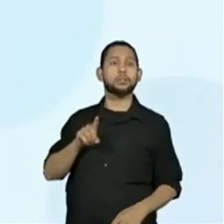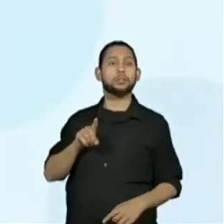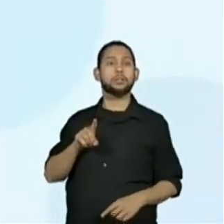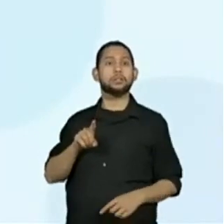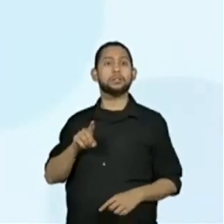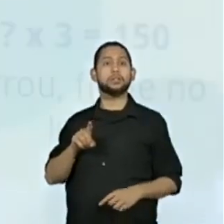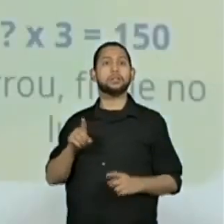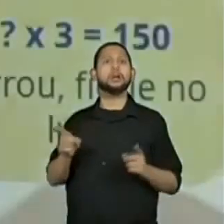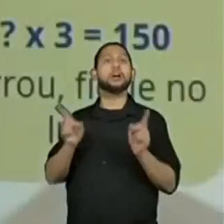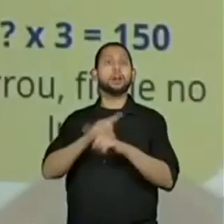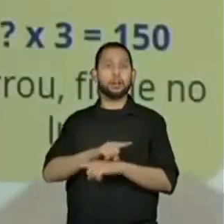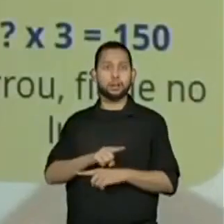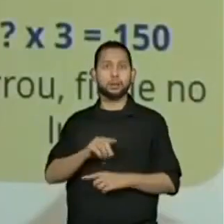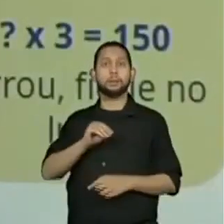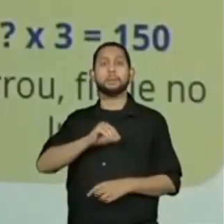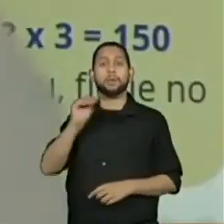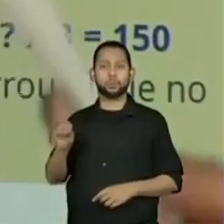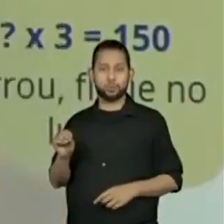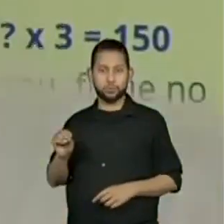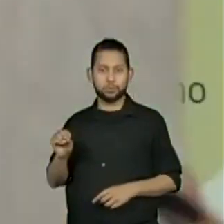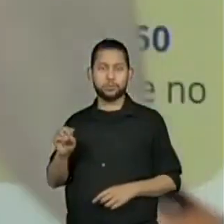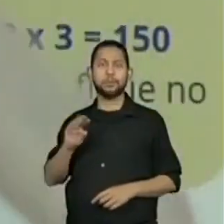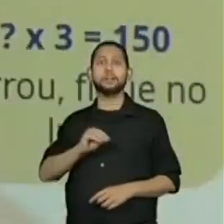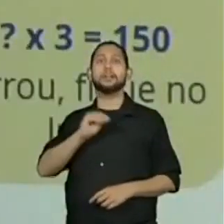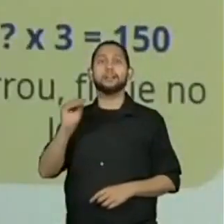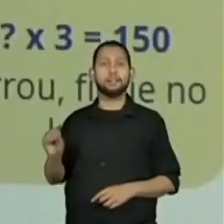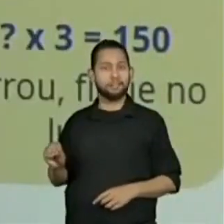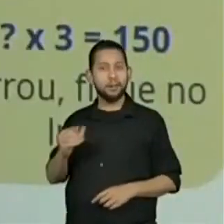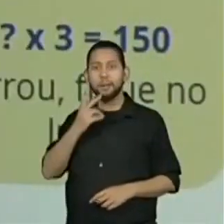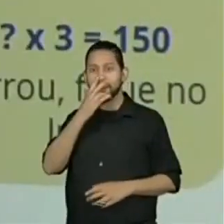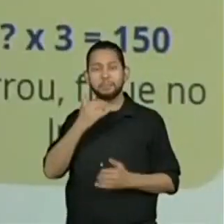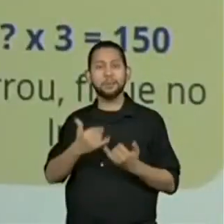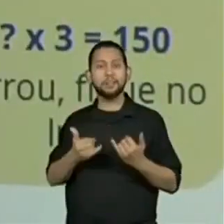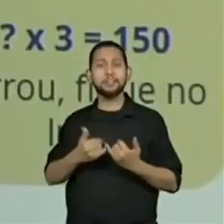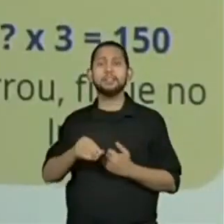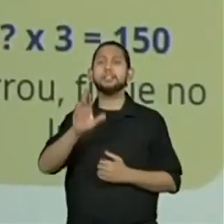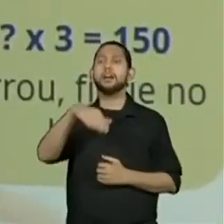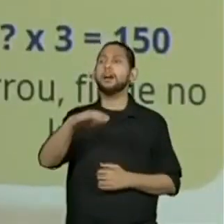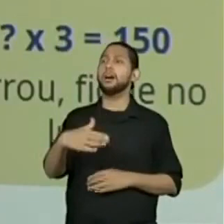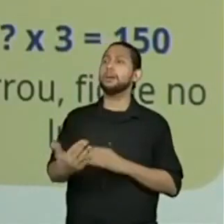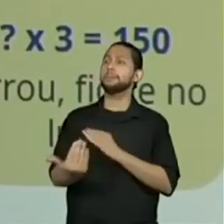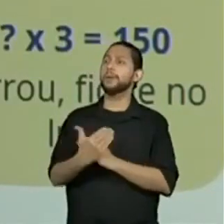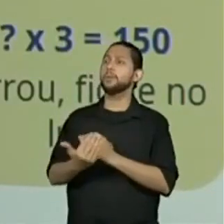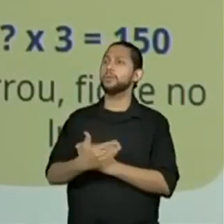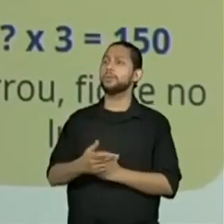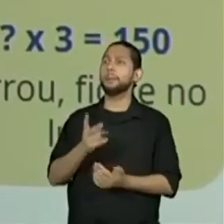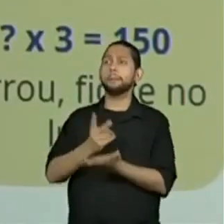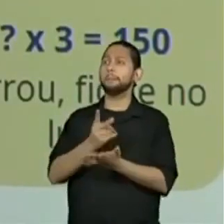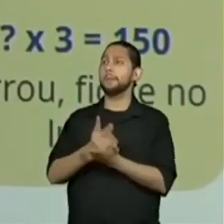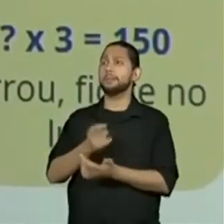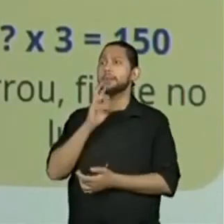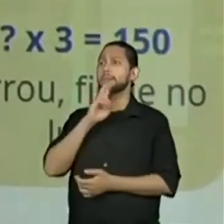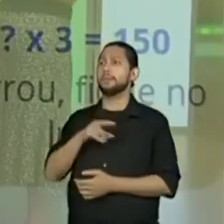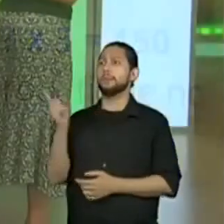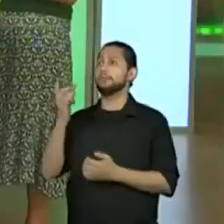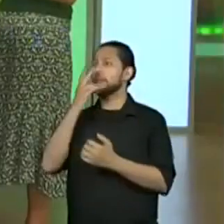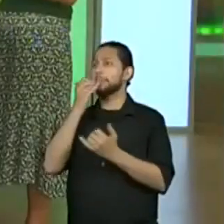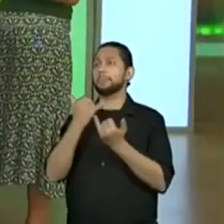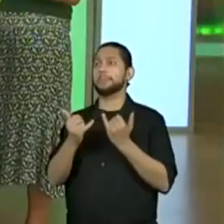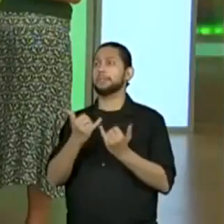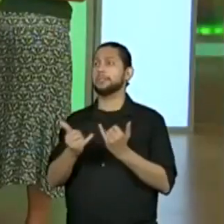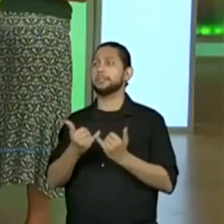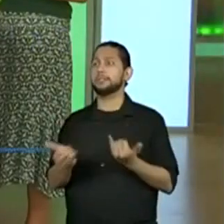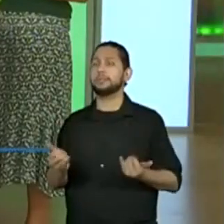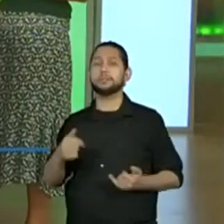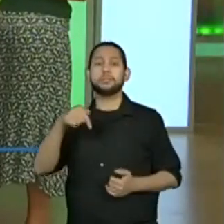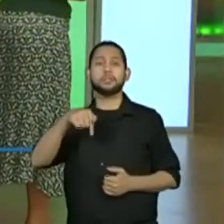E ficou... Ah, é verdade, vai ficar elas são a mesma parecidas. Coisa. Eles podem subir ali e me ajudar, porque deu a mesma, né? Na verdade. São parecidas. São parecidas,